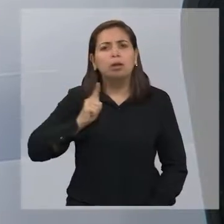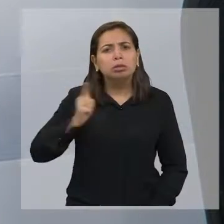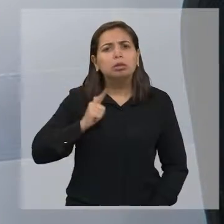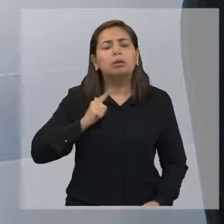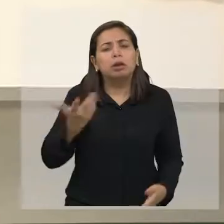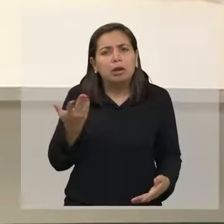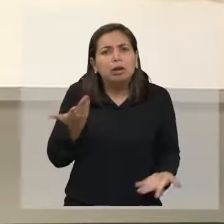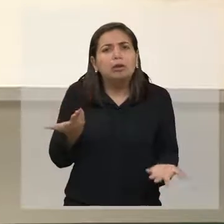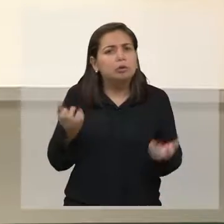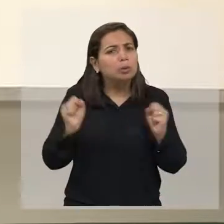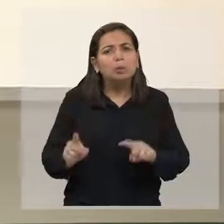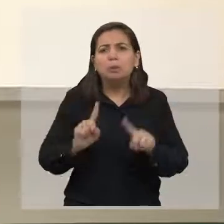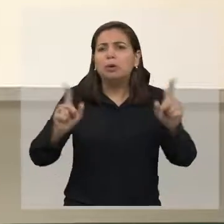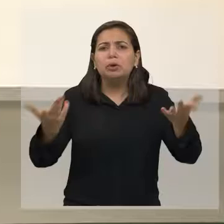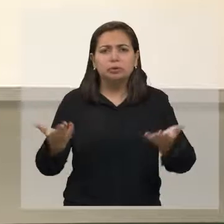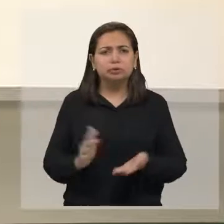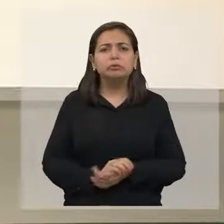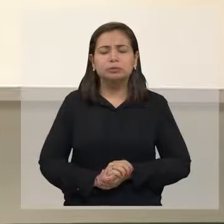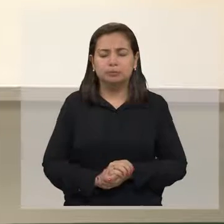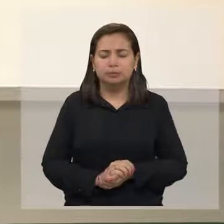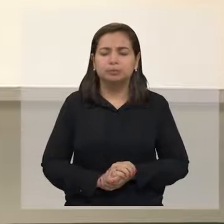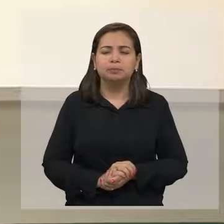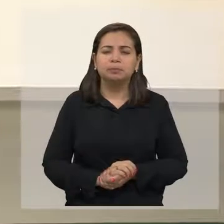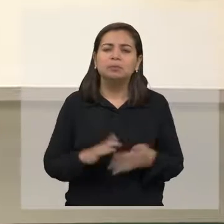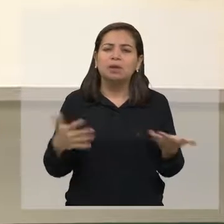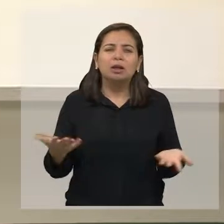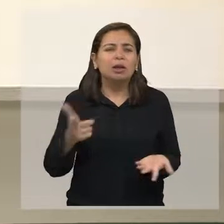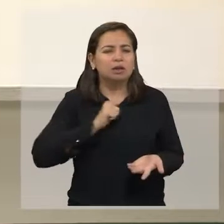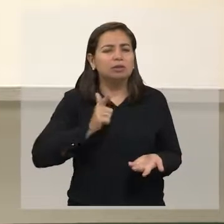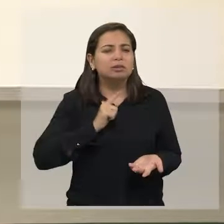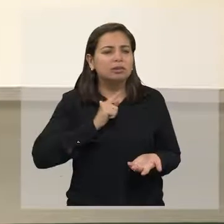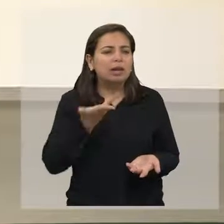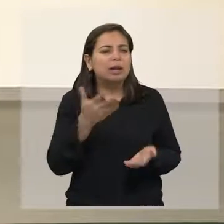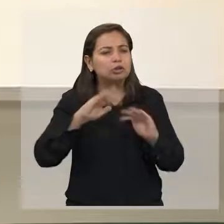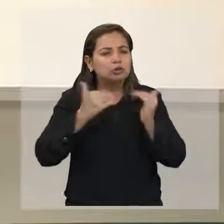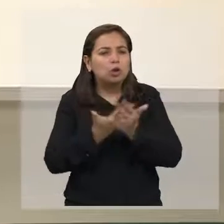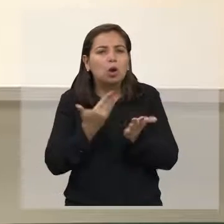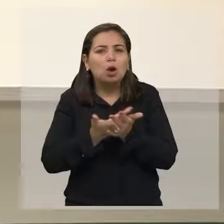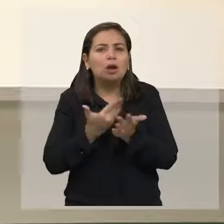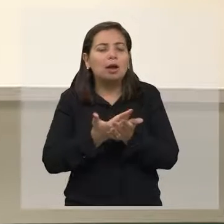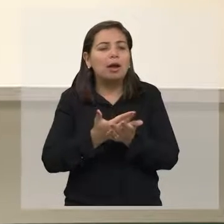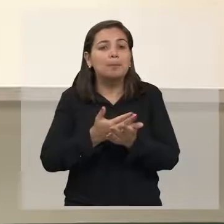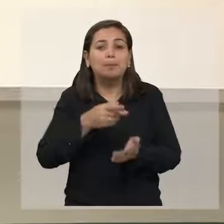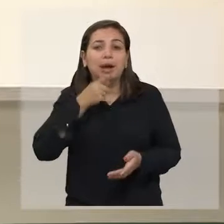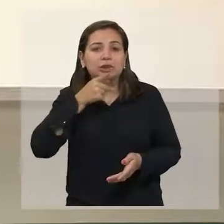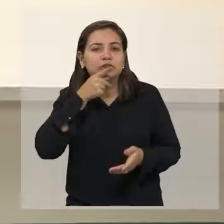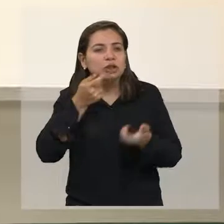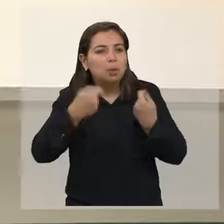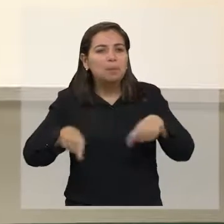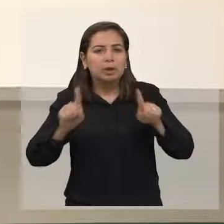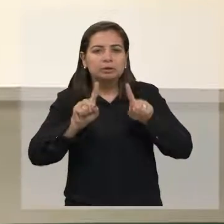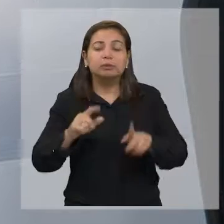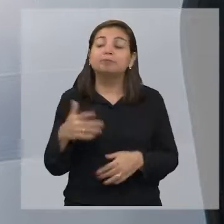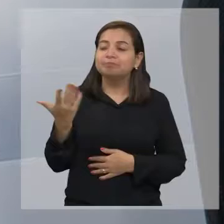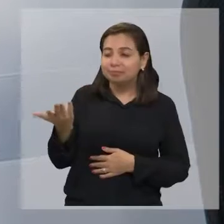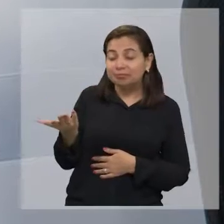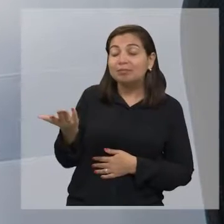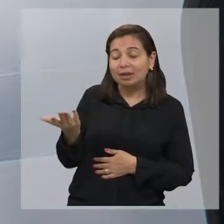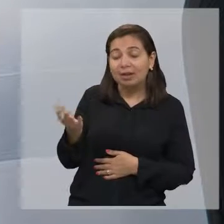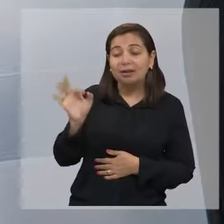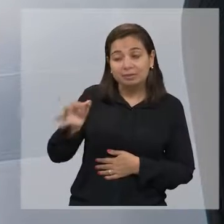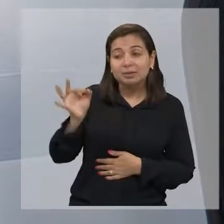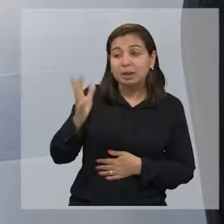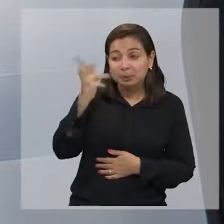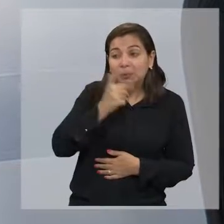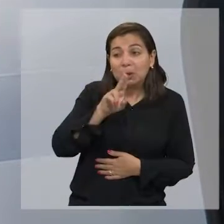um contraponto à proposta da escola sem partido, chamada escola sem partido. O nome é bonito, né? O nome realmente é bonito, escola sem partido. Na